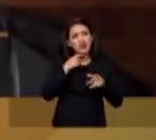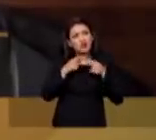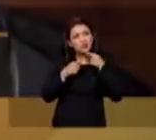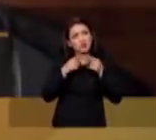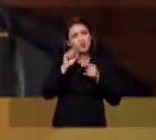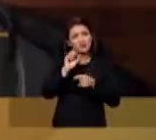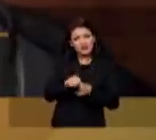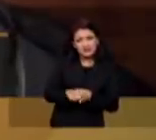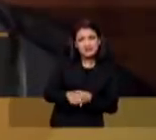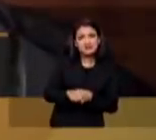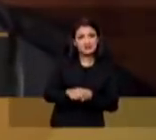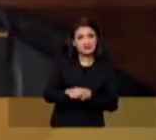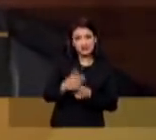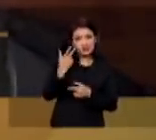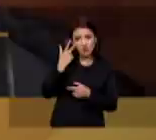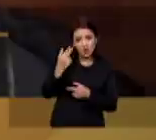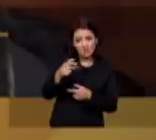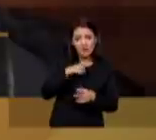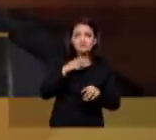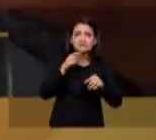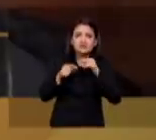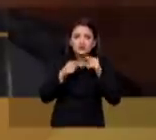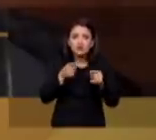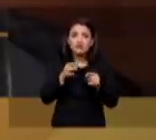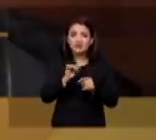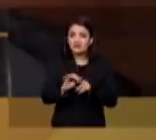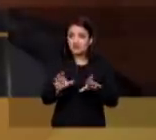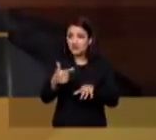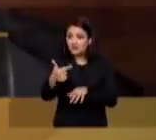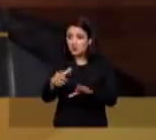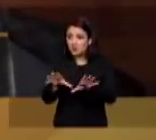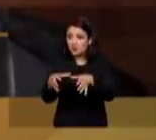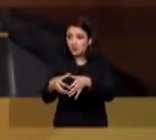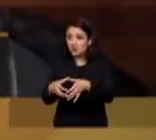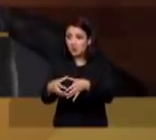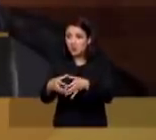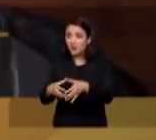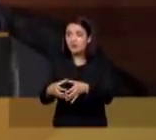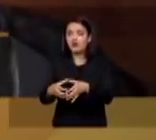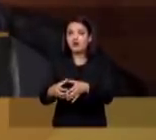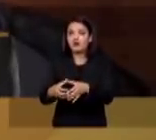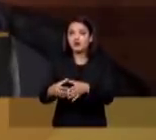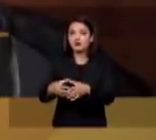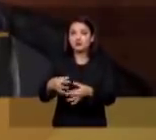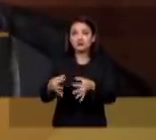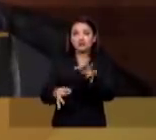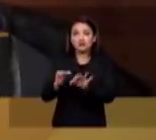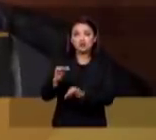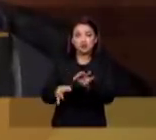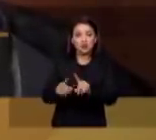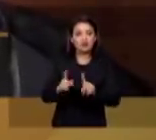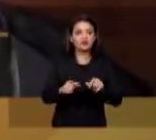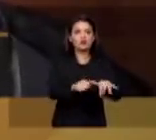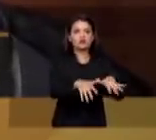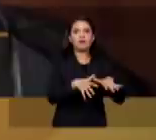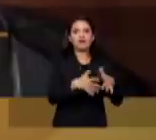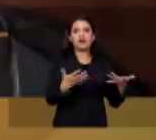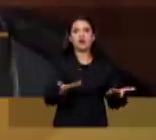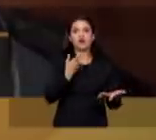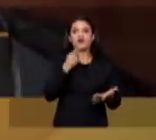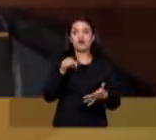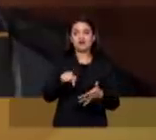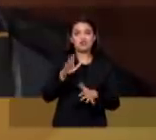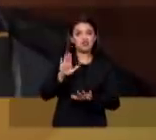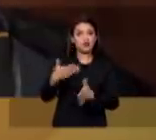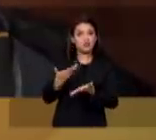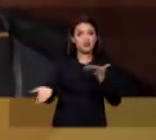colegiado da turma, poderia este plenário examinar a prejudicialidade. Entendo que a possibilidade